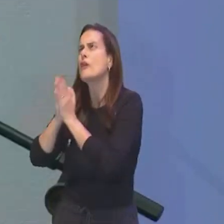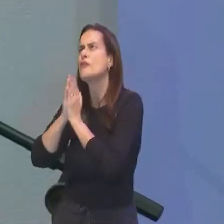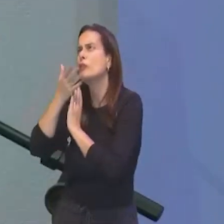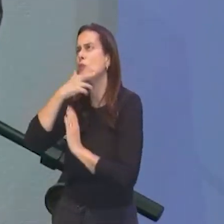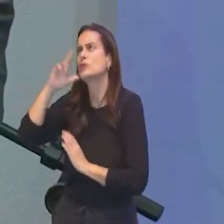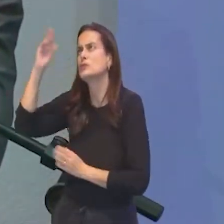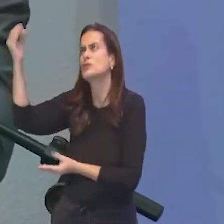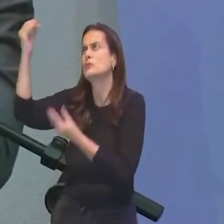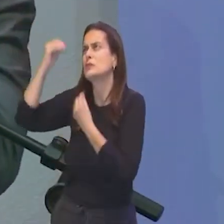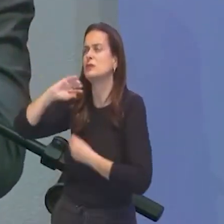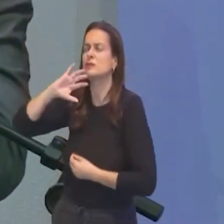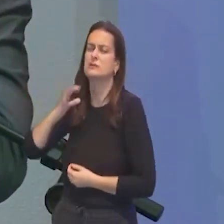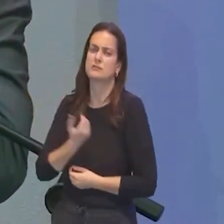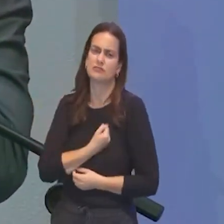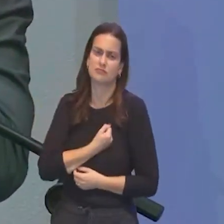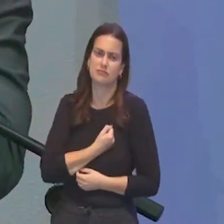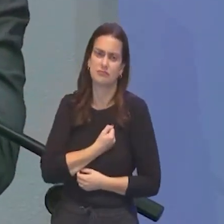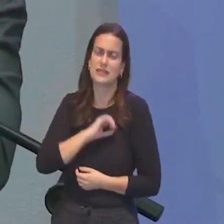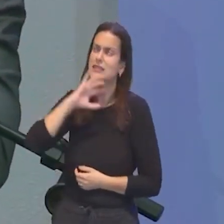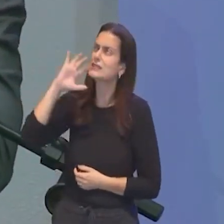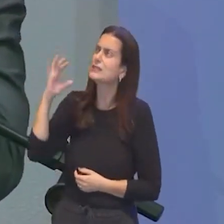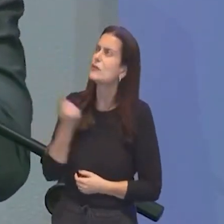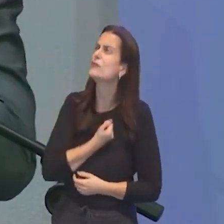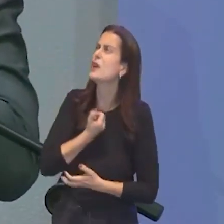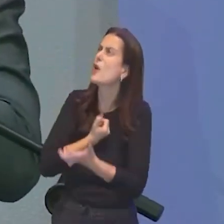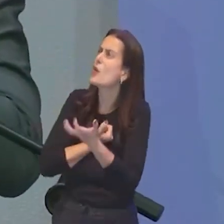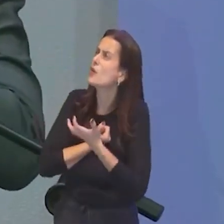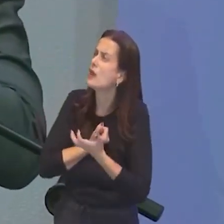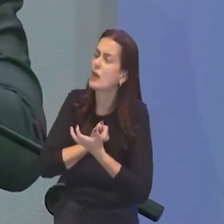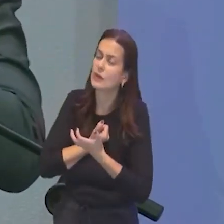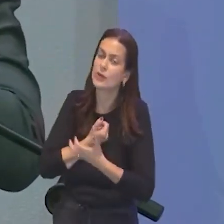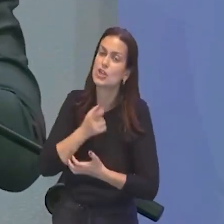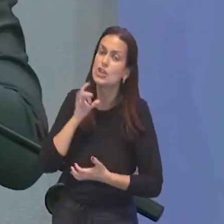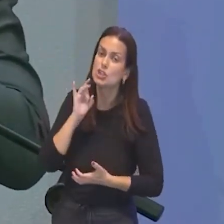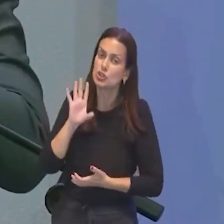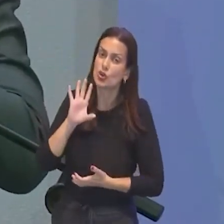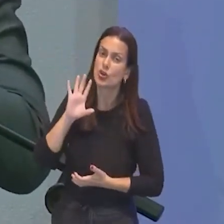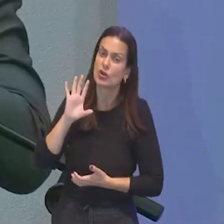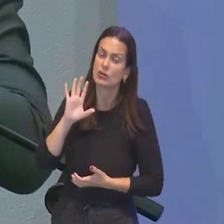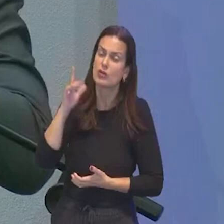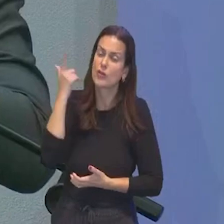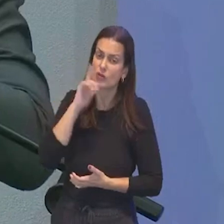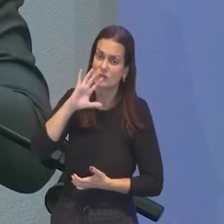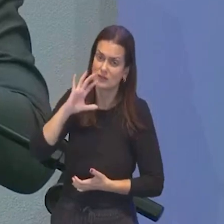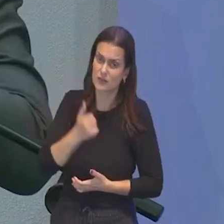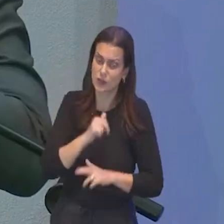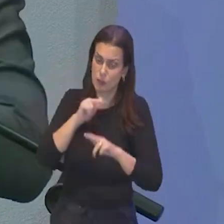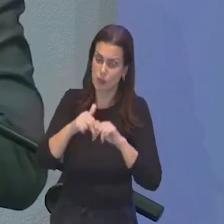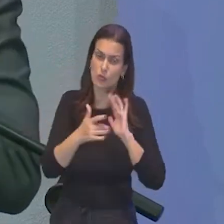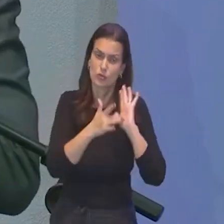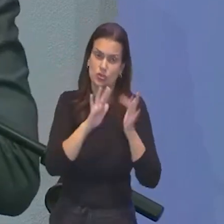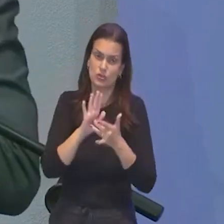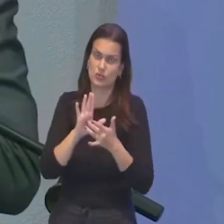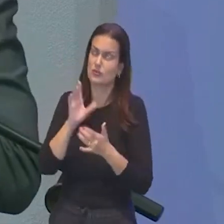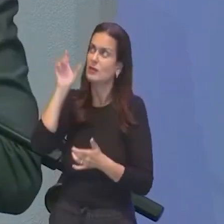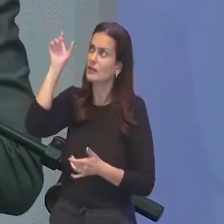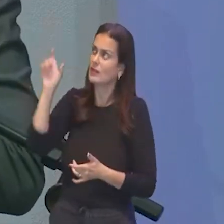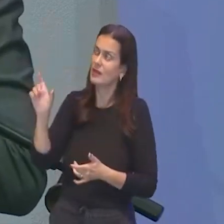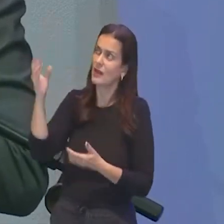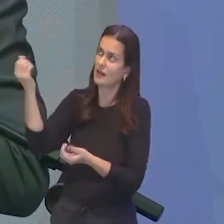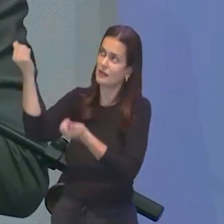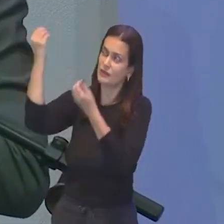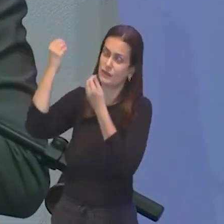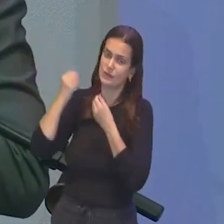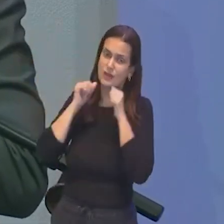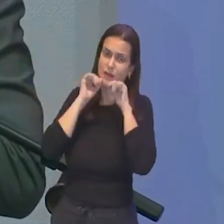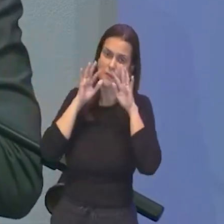salvação eu quero. E salvação está em Cristo Jesus. Que Ele nos abençoe